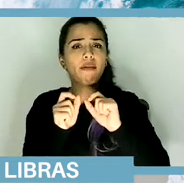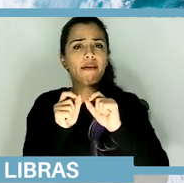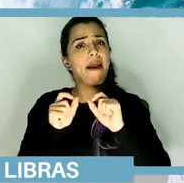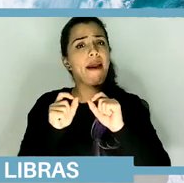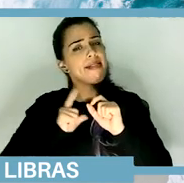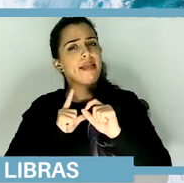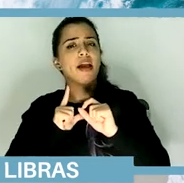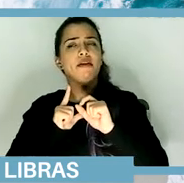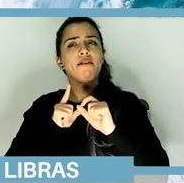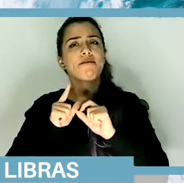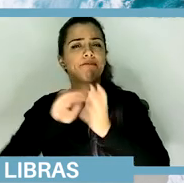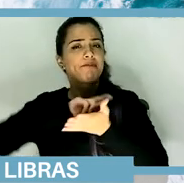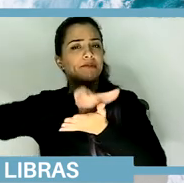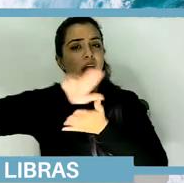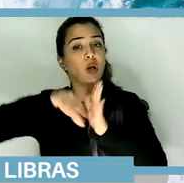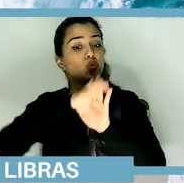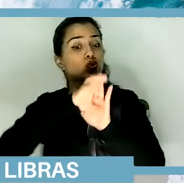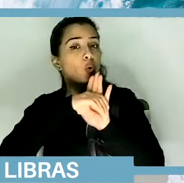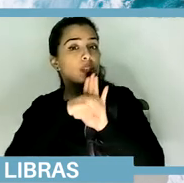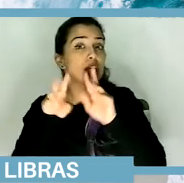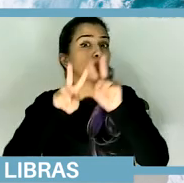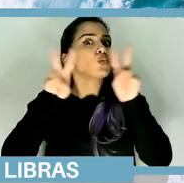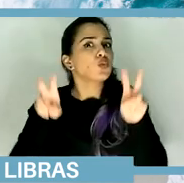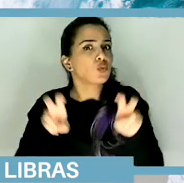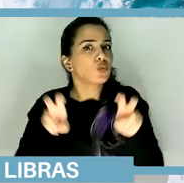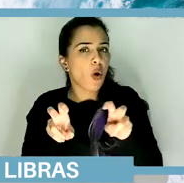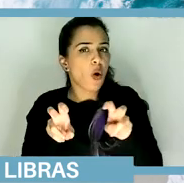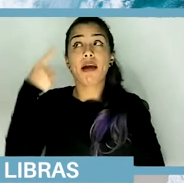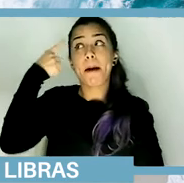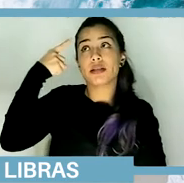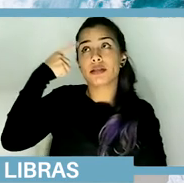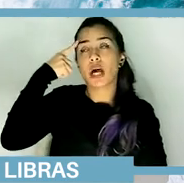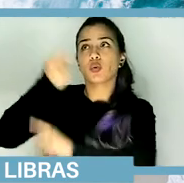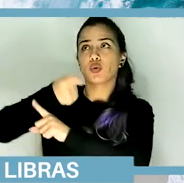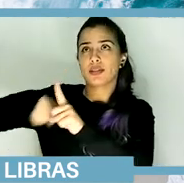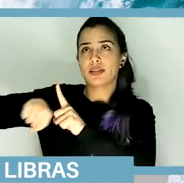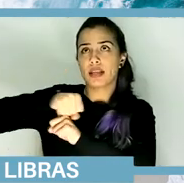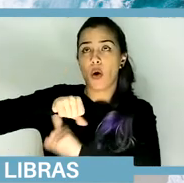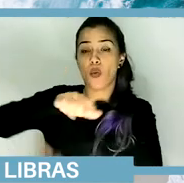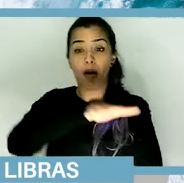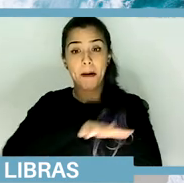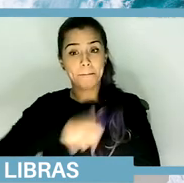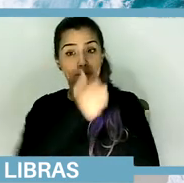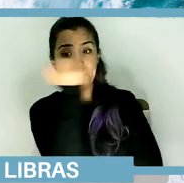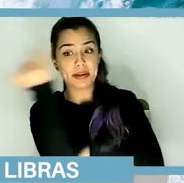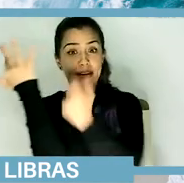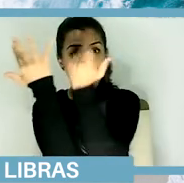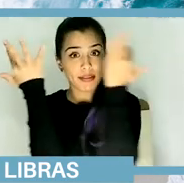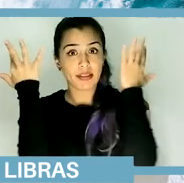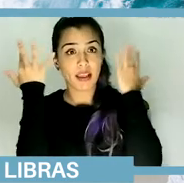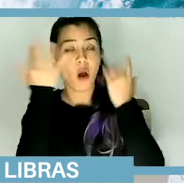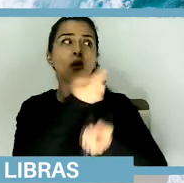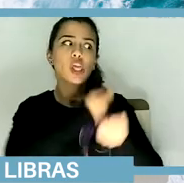sustentável que a gente deve ter que pensa E aí Social ambiental e econômico então não adianta você querer só